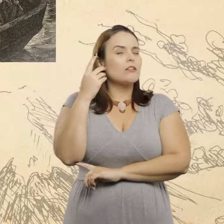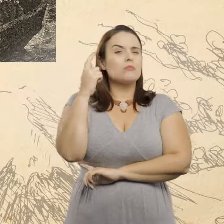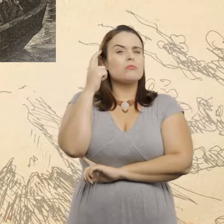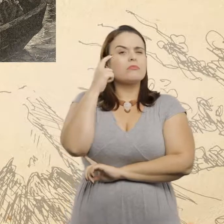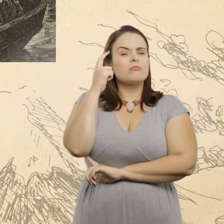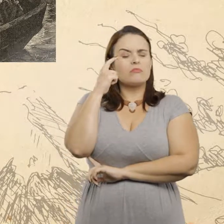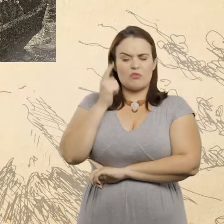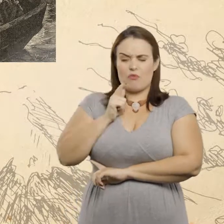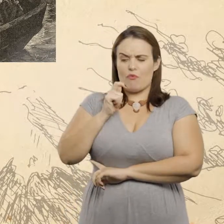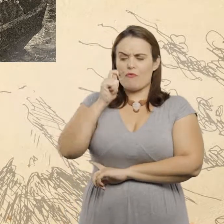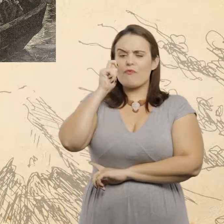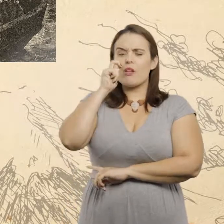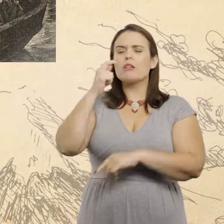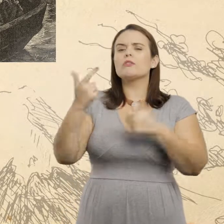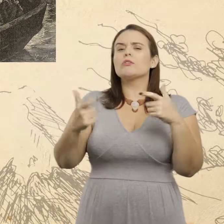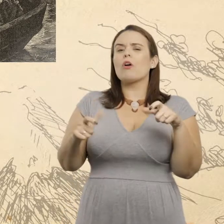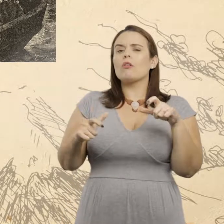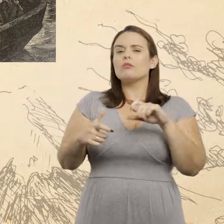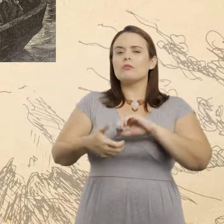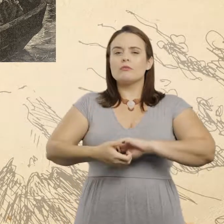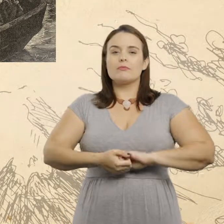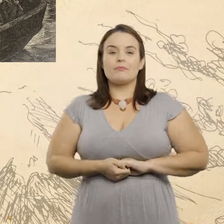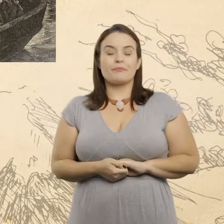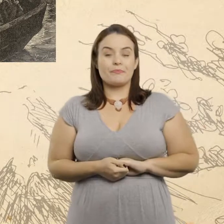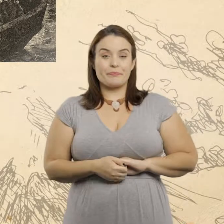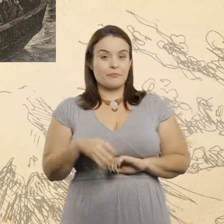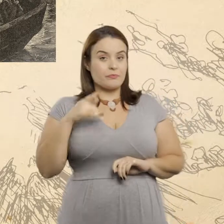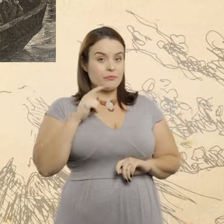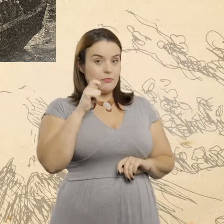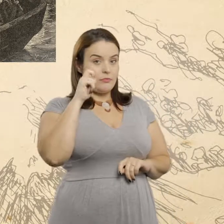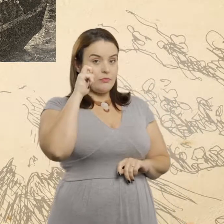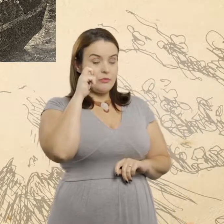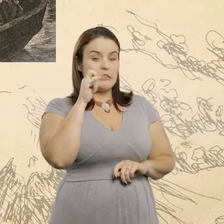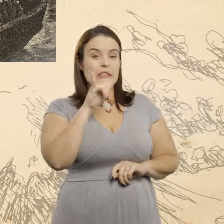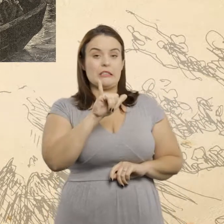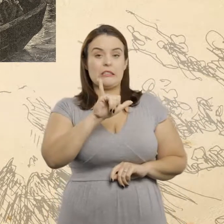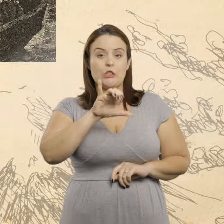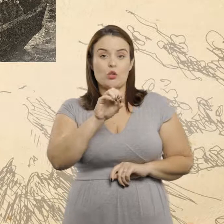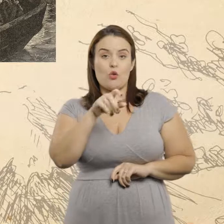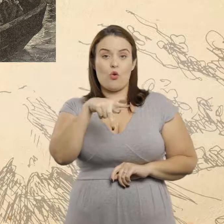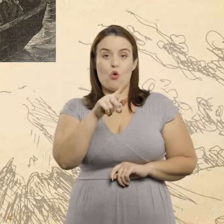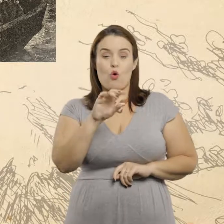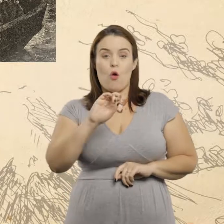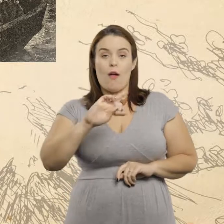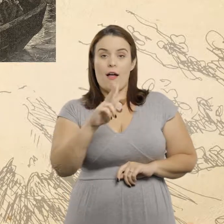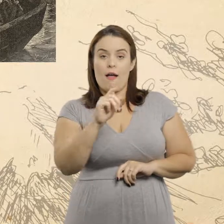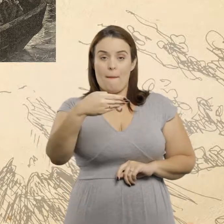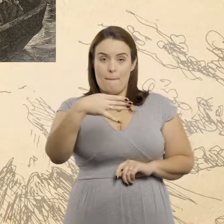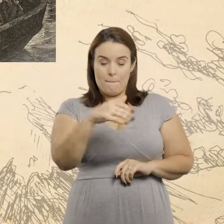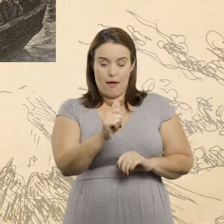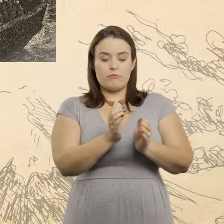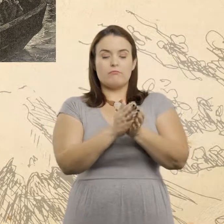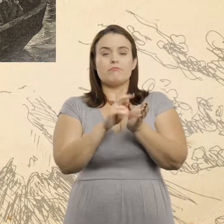ficou pensando onde estaria o detetive Fix naquele momento. O detetive Fix desceu em Yokohama e foi procurar